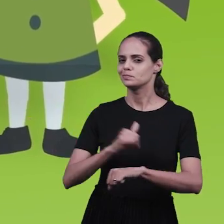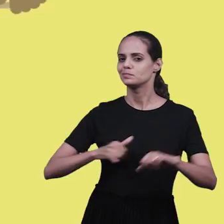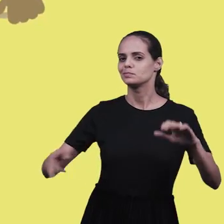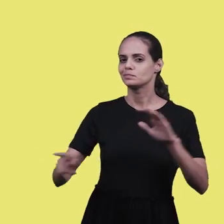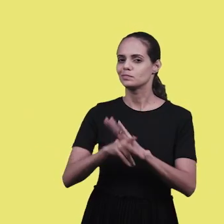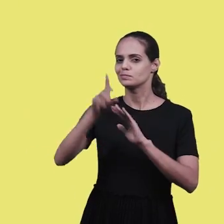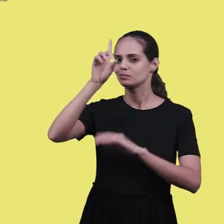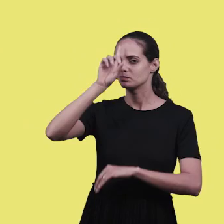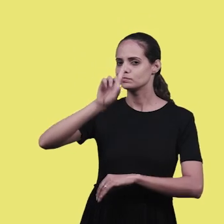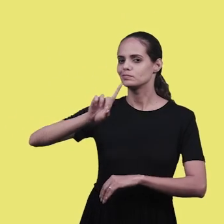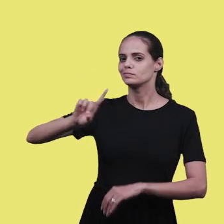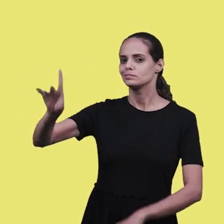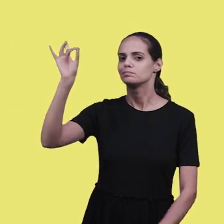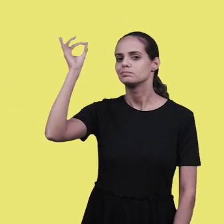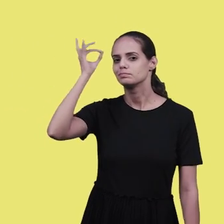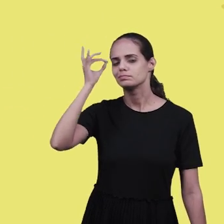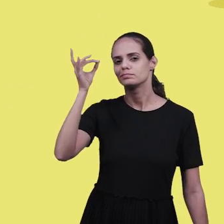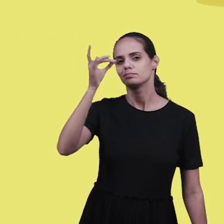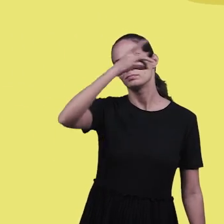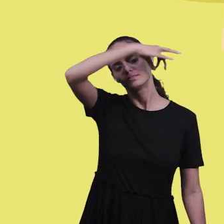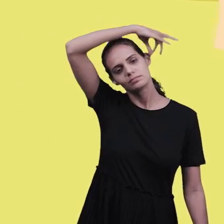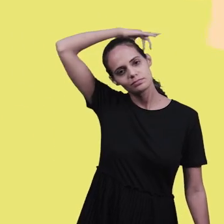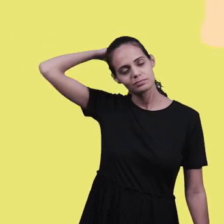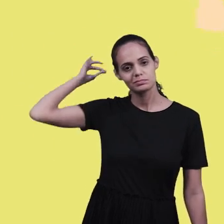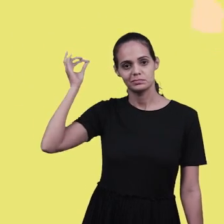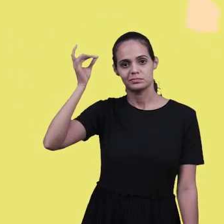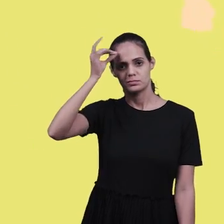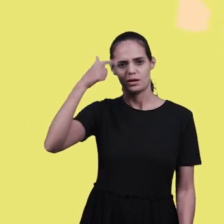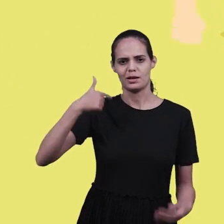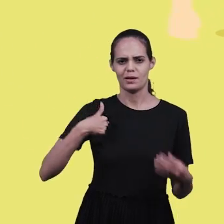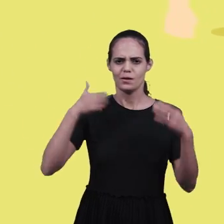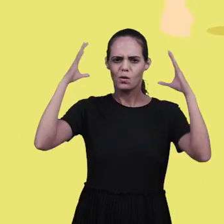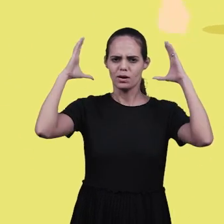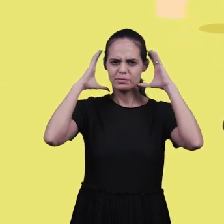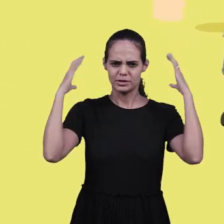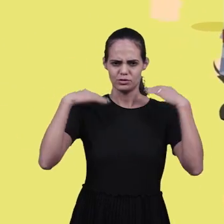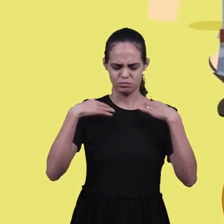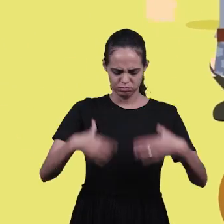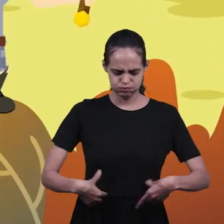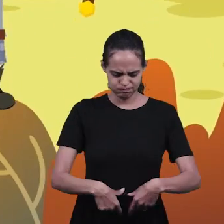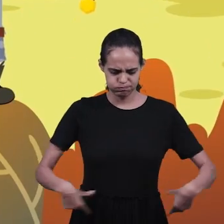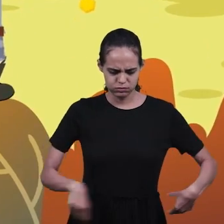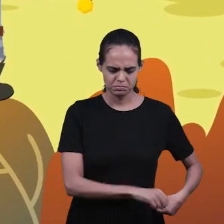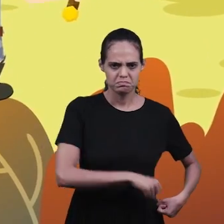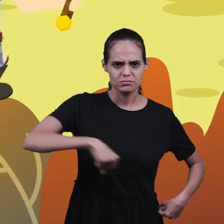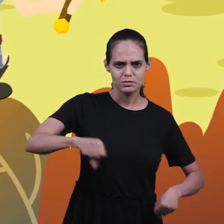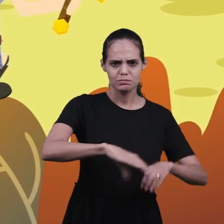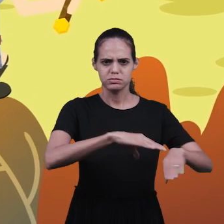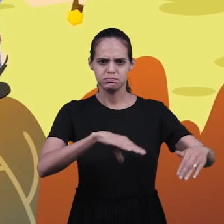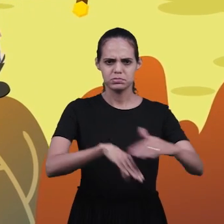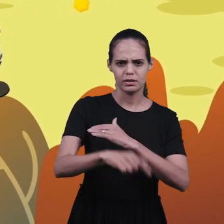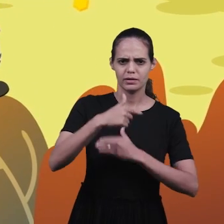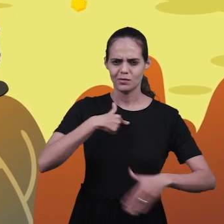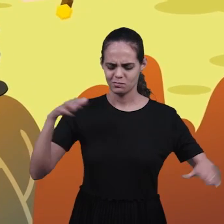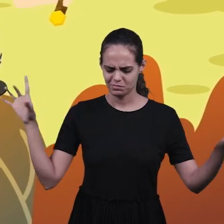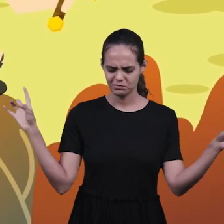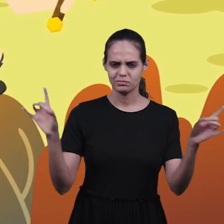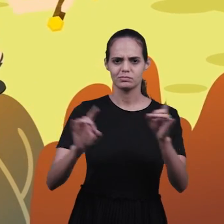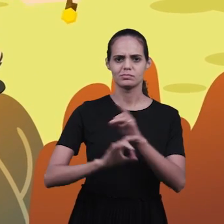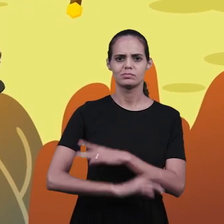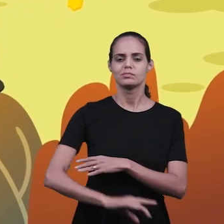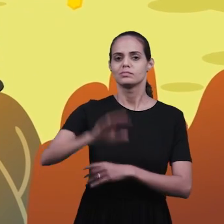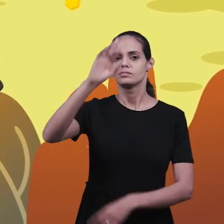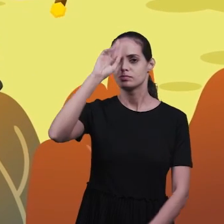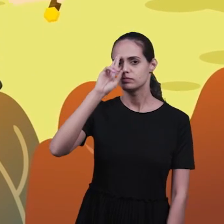armas espirituais, revestido de toda a armadura de Deus, serei fortalecido